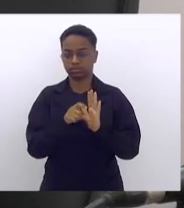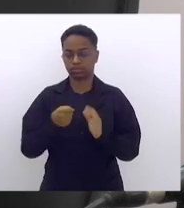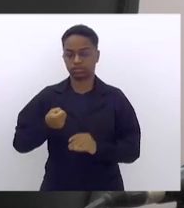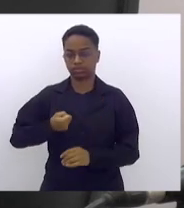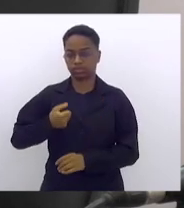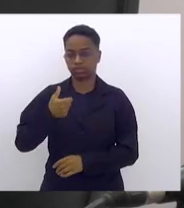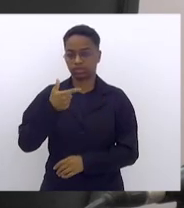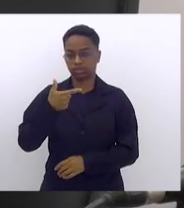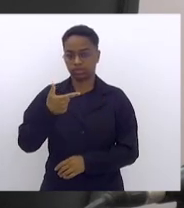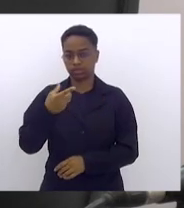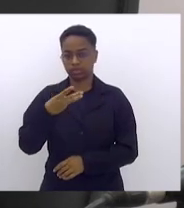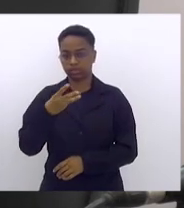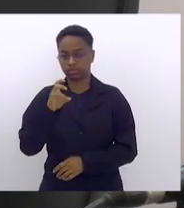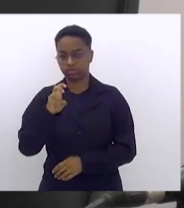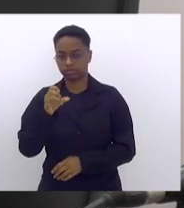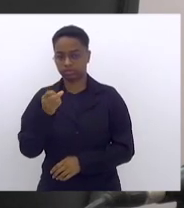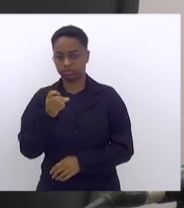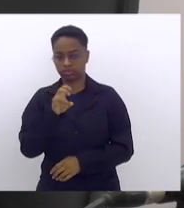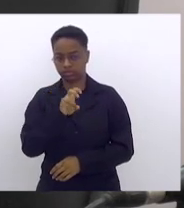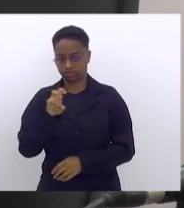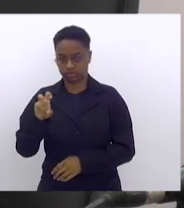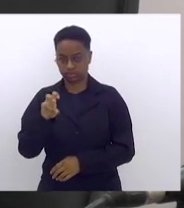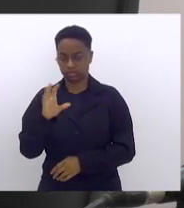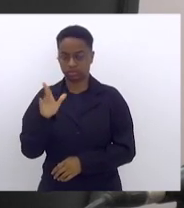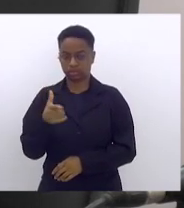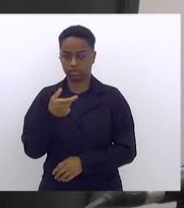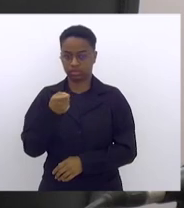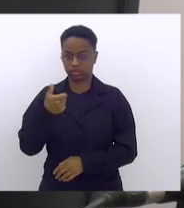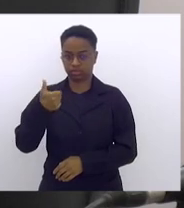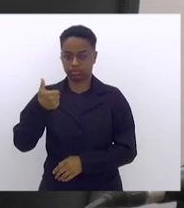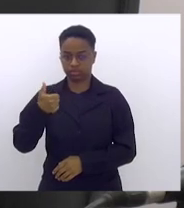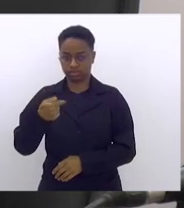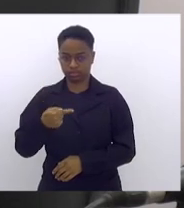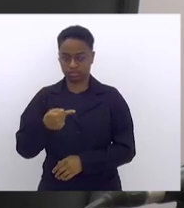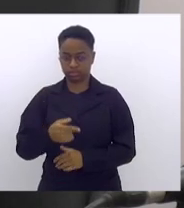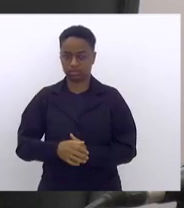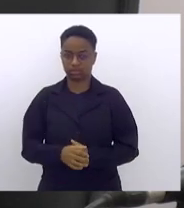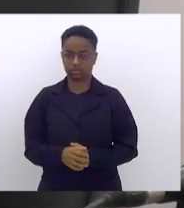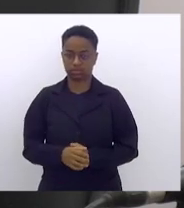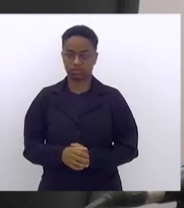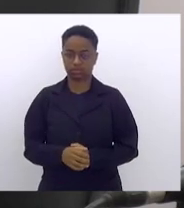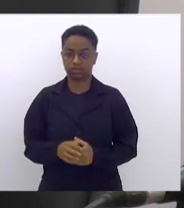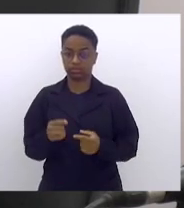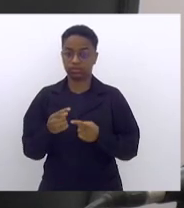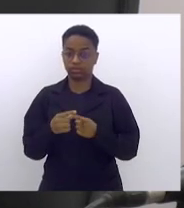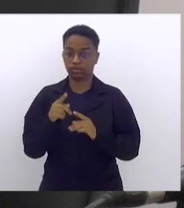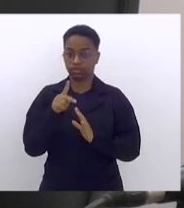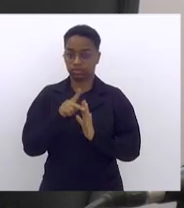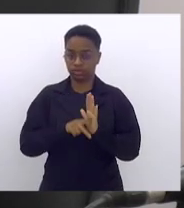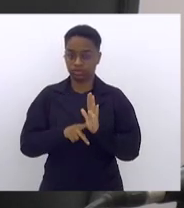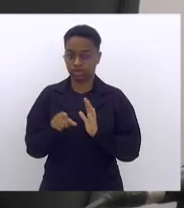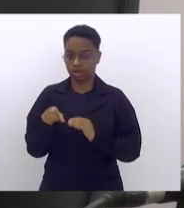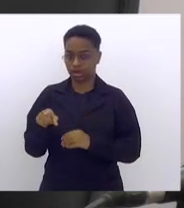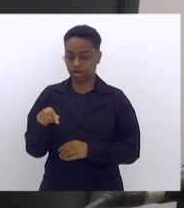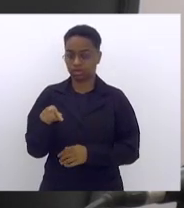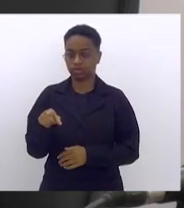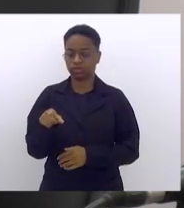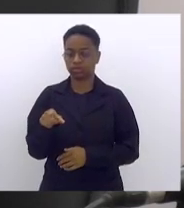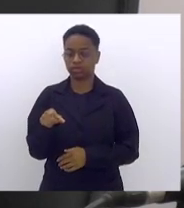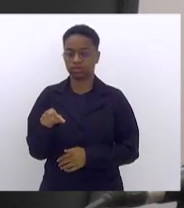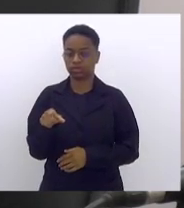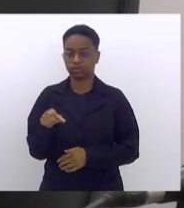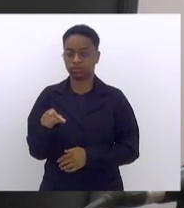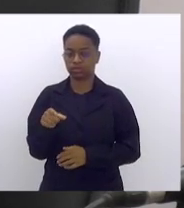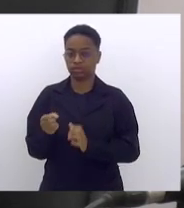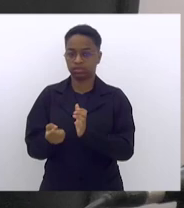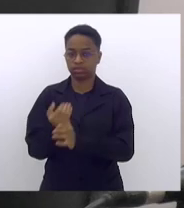número 2355 de 2017. O projeto 2355 de 2017 é